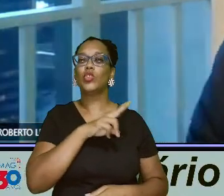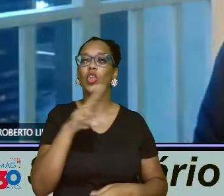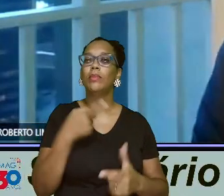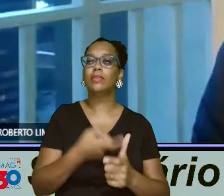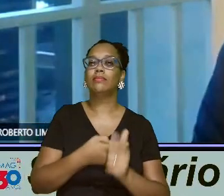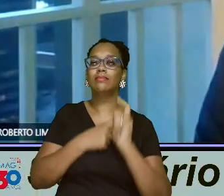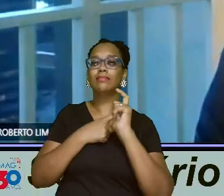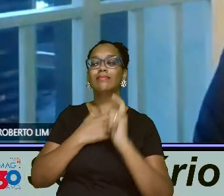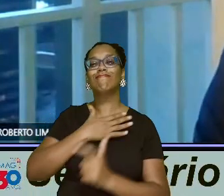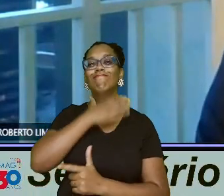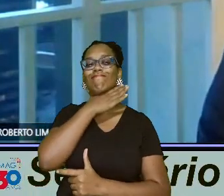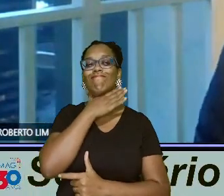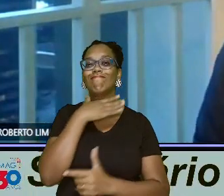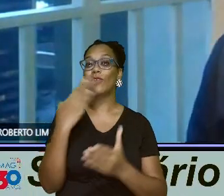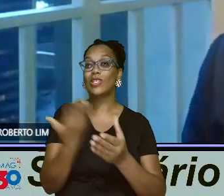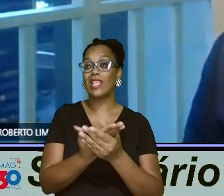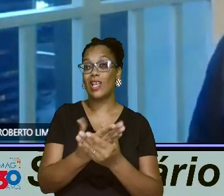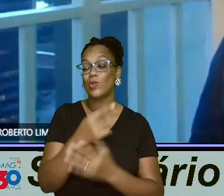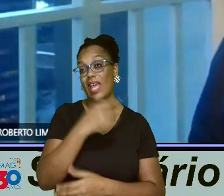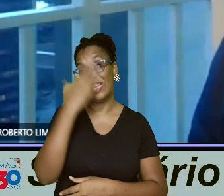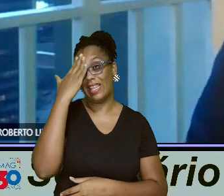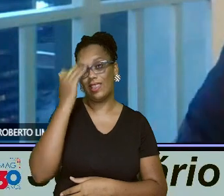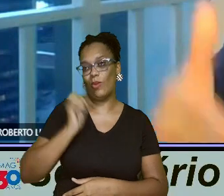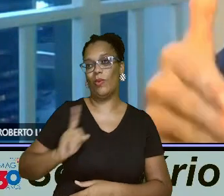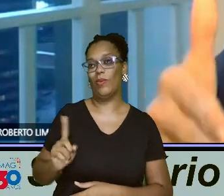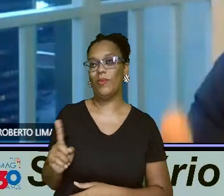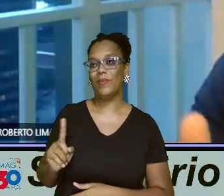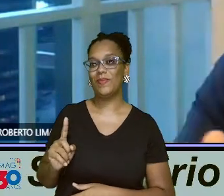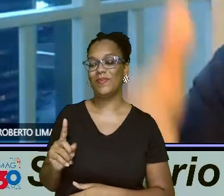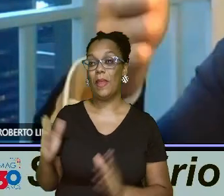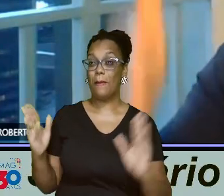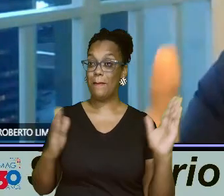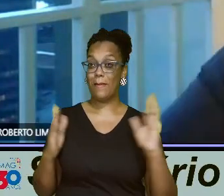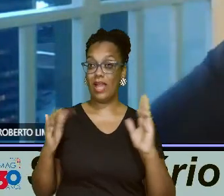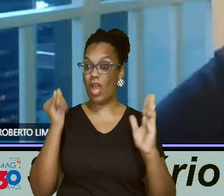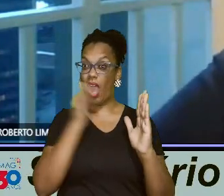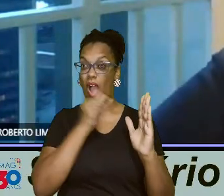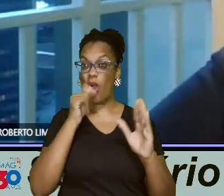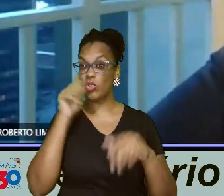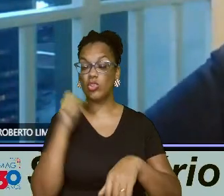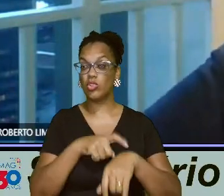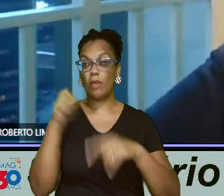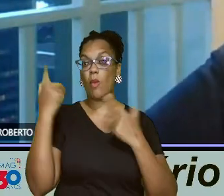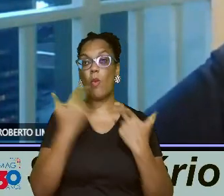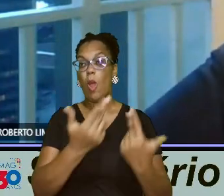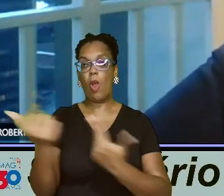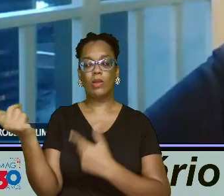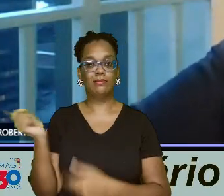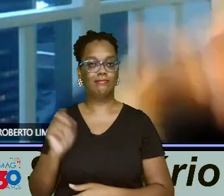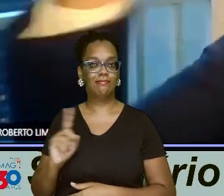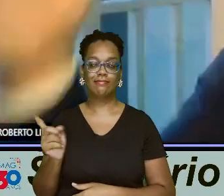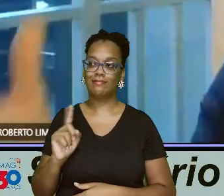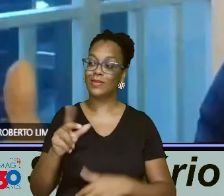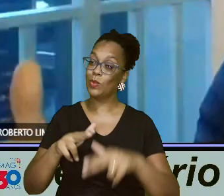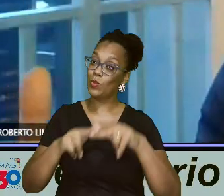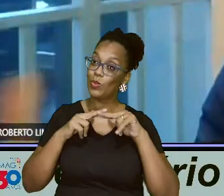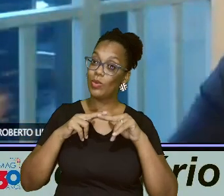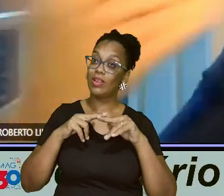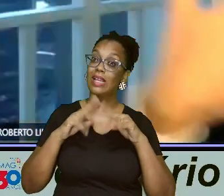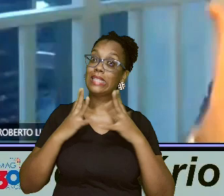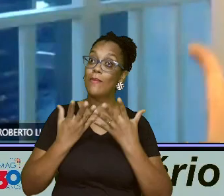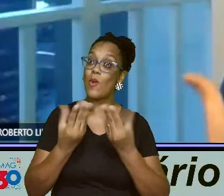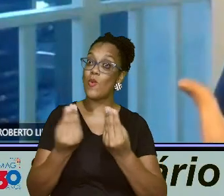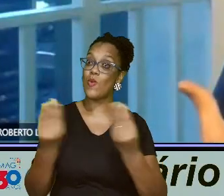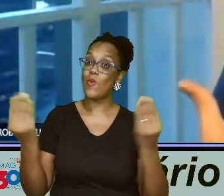processo. Então, ele entendeu que não, que esse prazo não é automático, que esse prazo, justamente por englobar um monte de